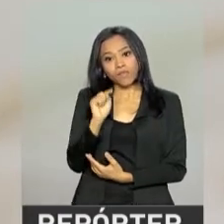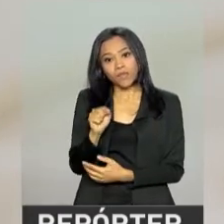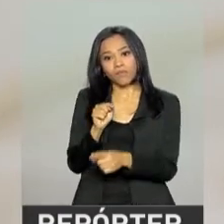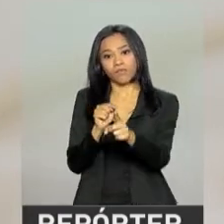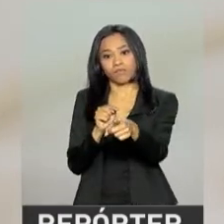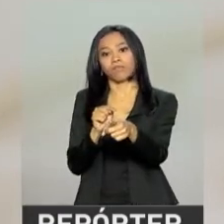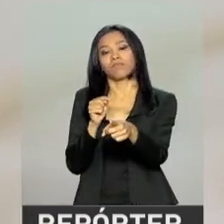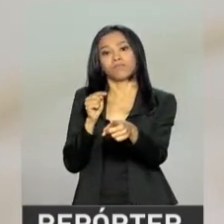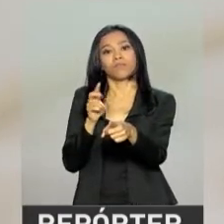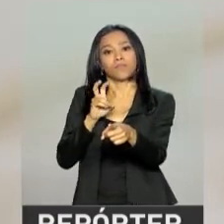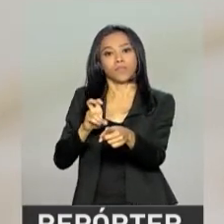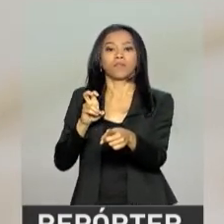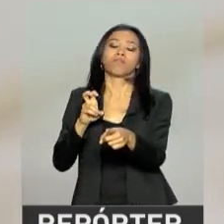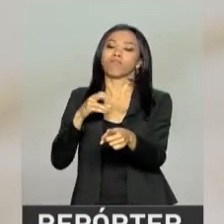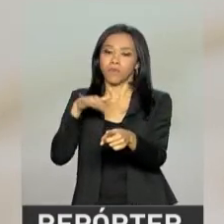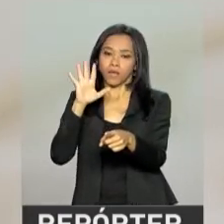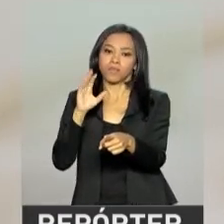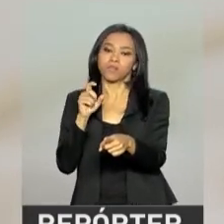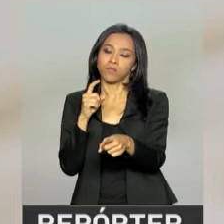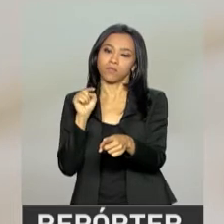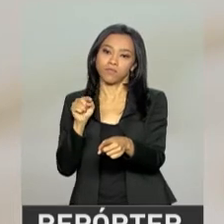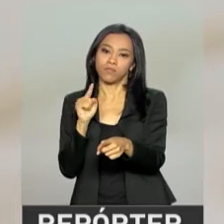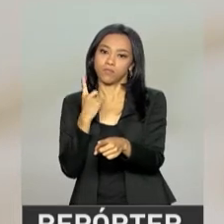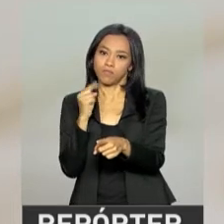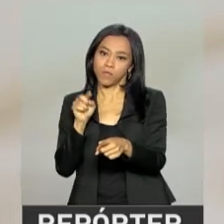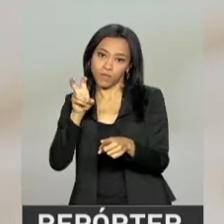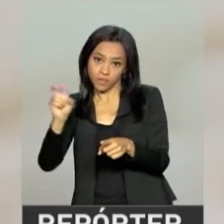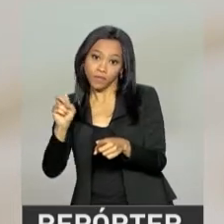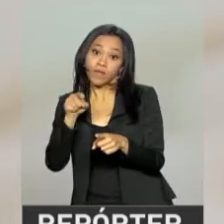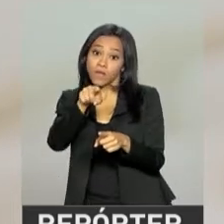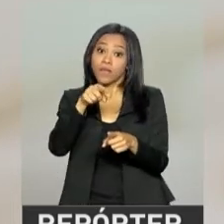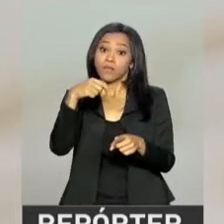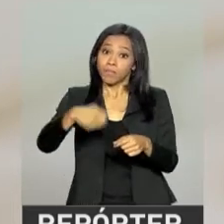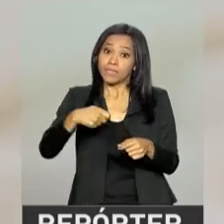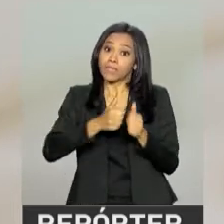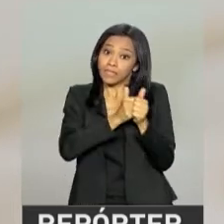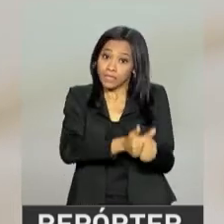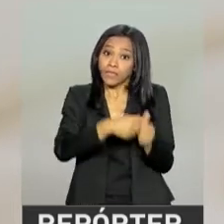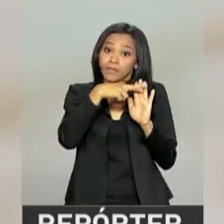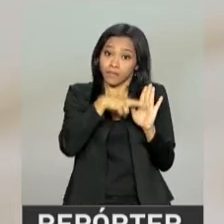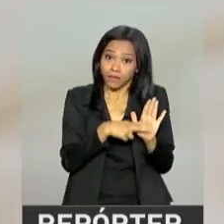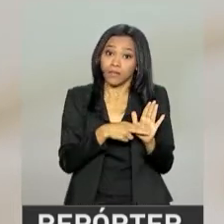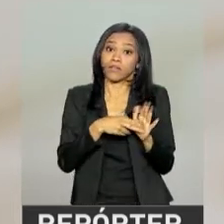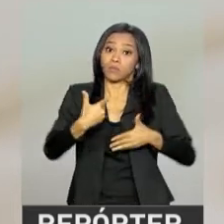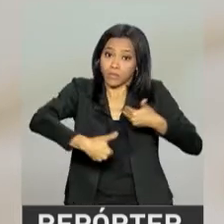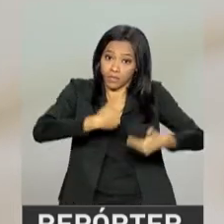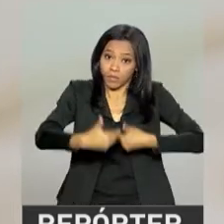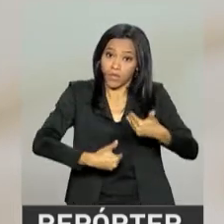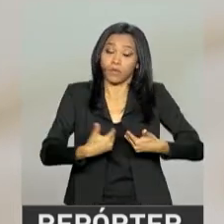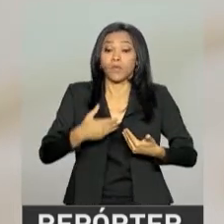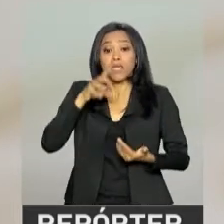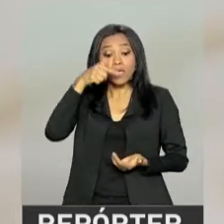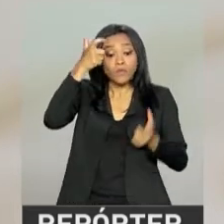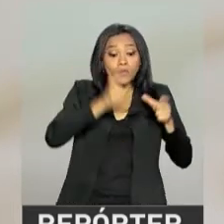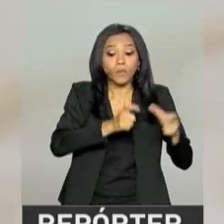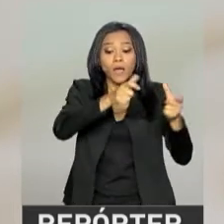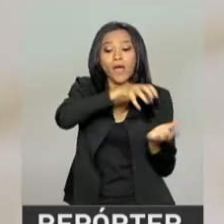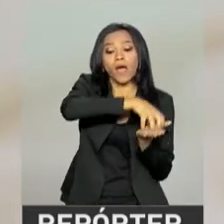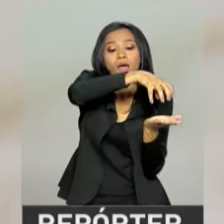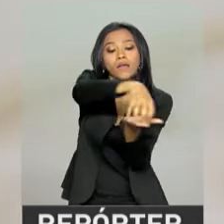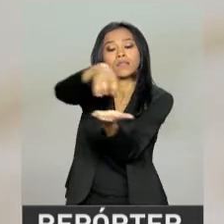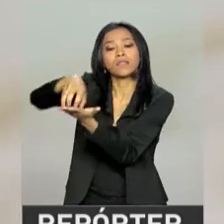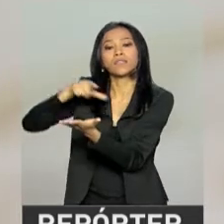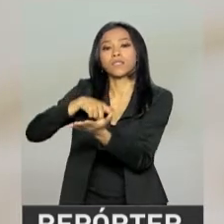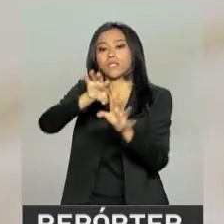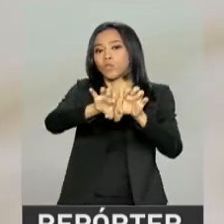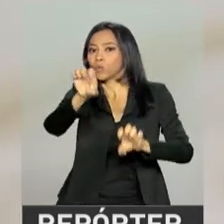idade os pacientes devem estar de acordo com o tratamento e as comunidades terapêuticas devem garantir estrutura